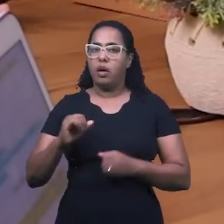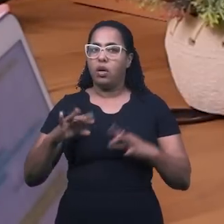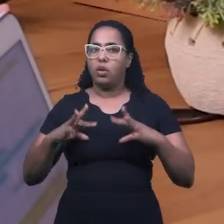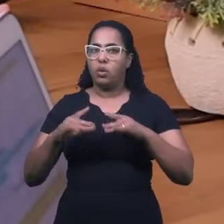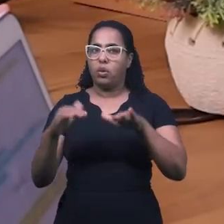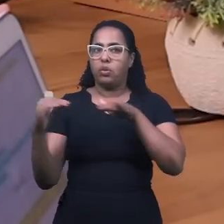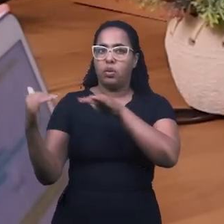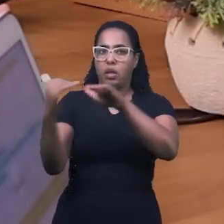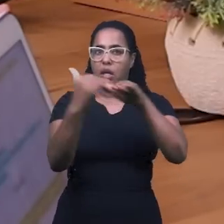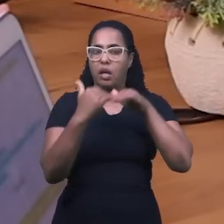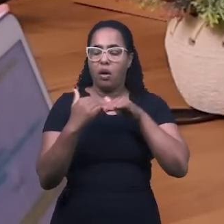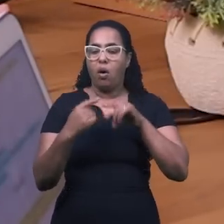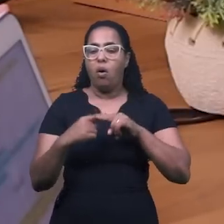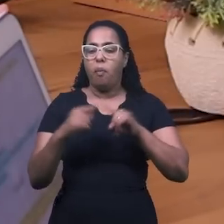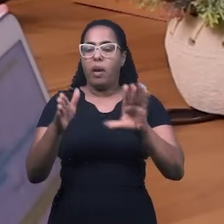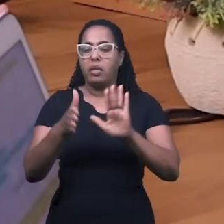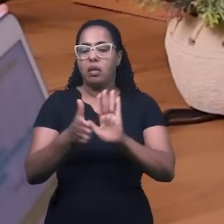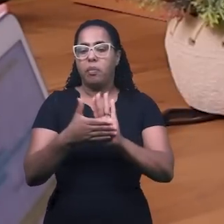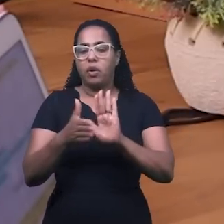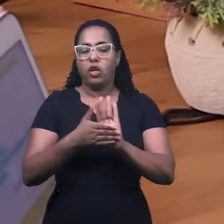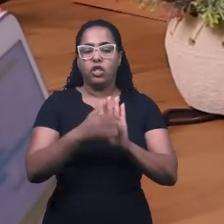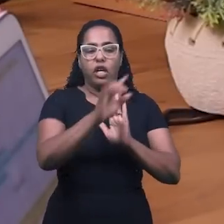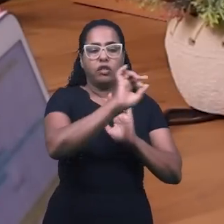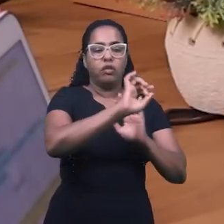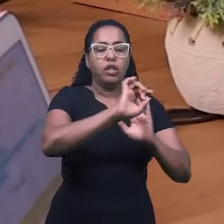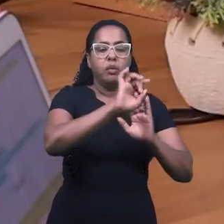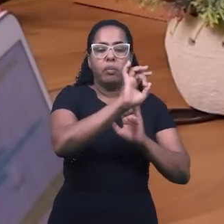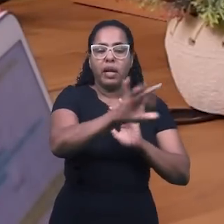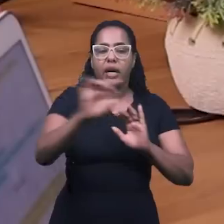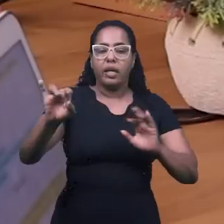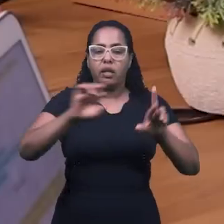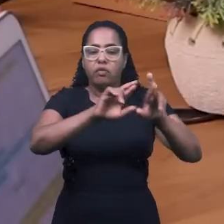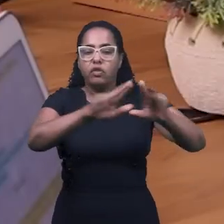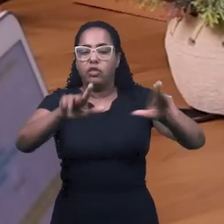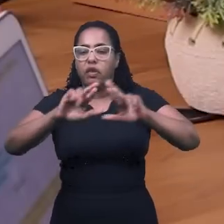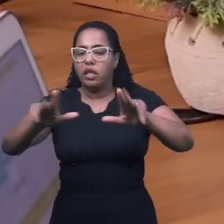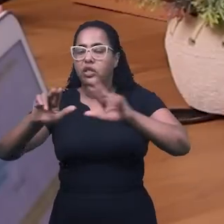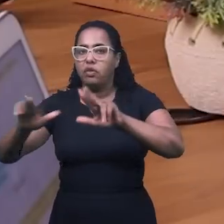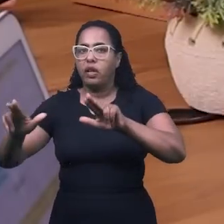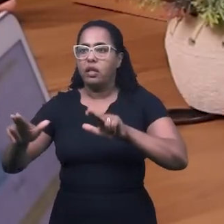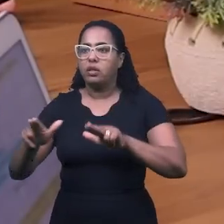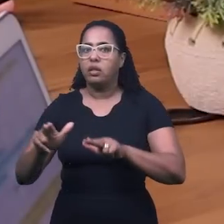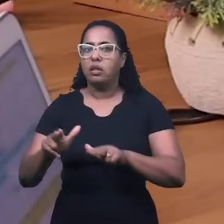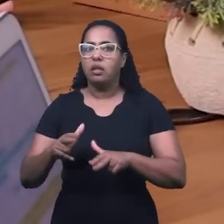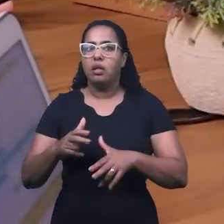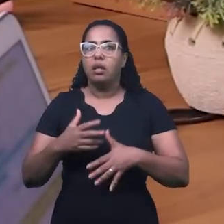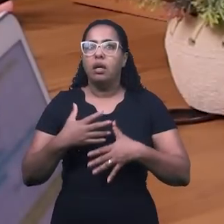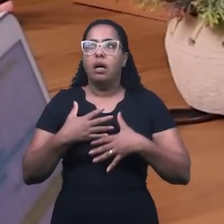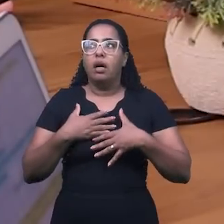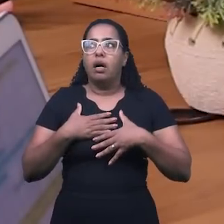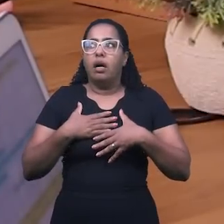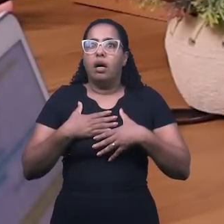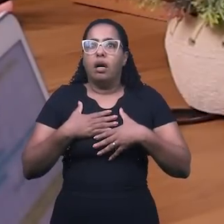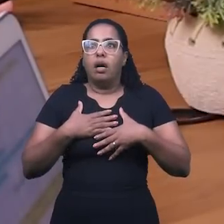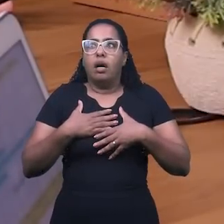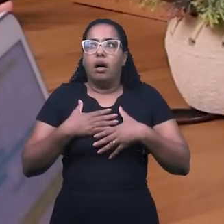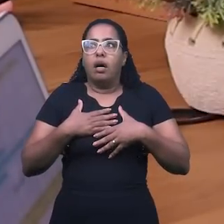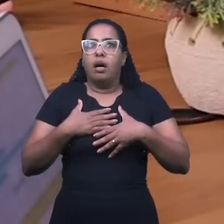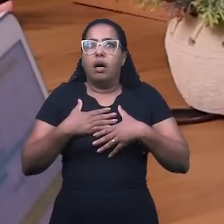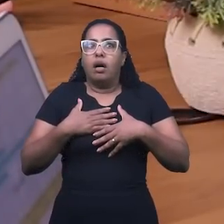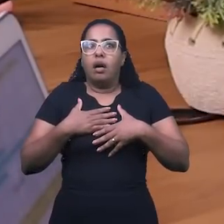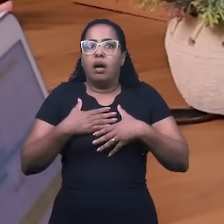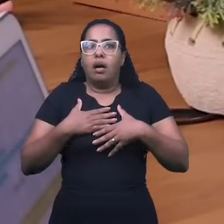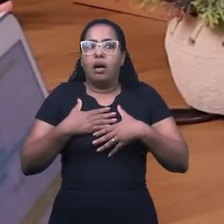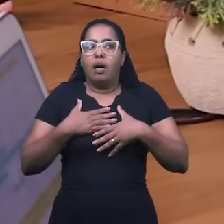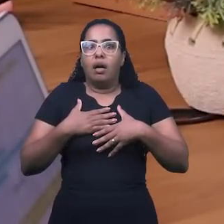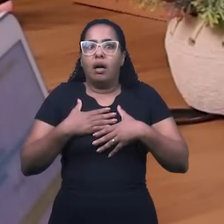todos igual, só que ele tem um plano, um projeto diferente para cada um. Aquilo foi um divisor de águas na